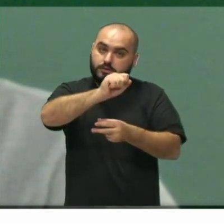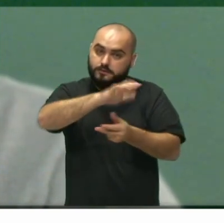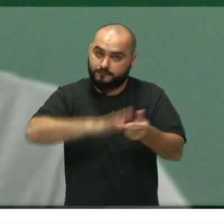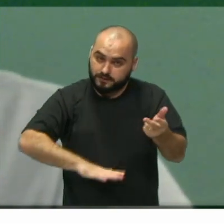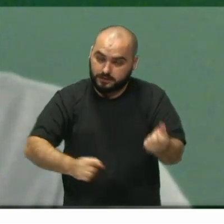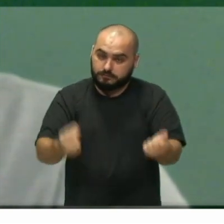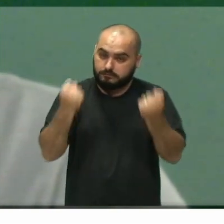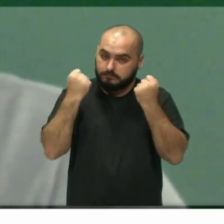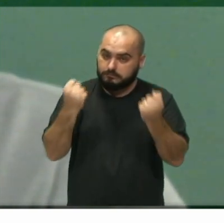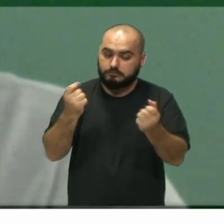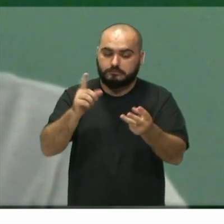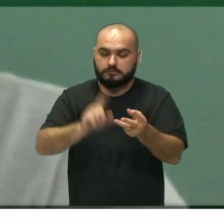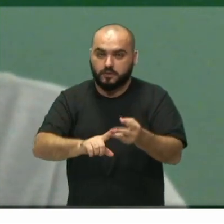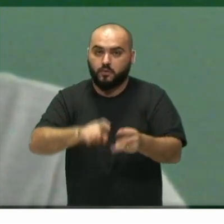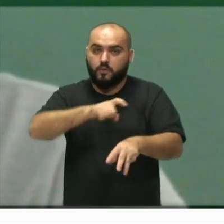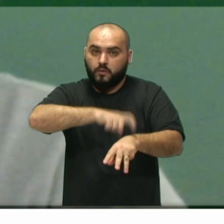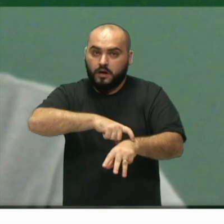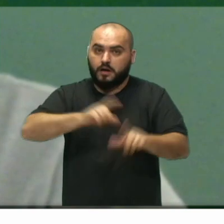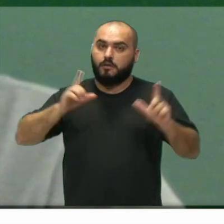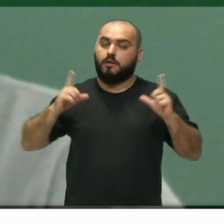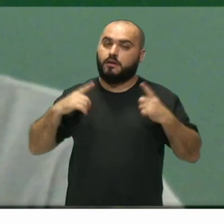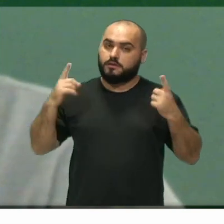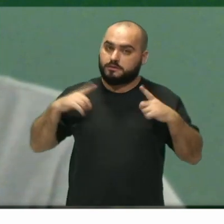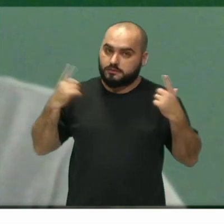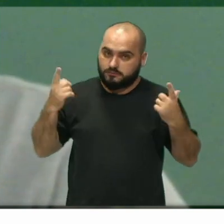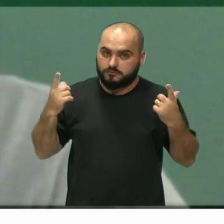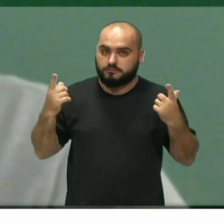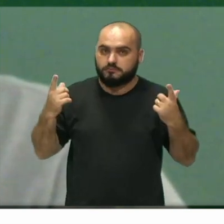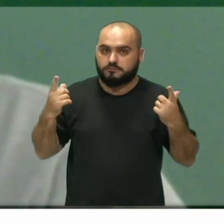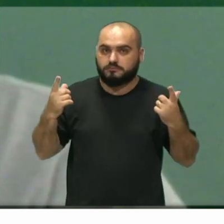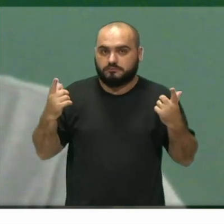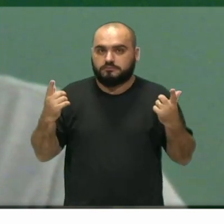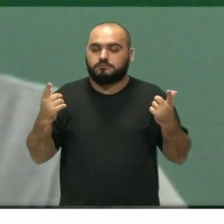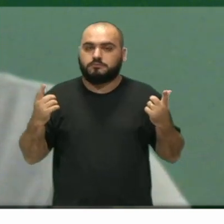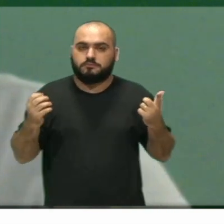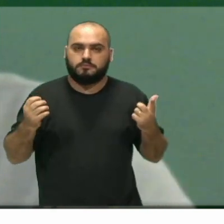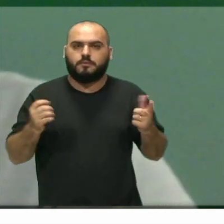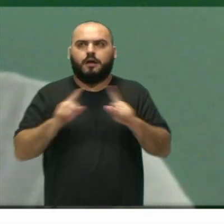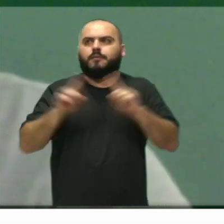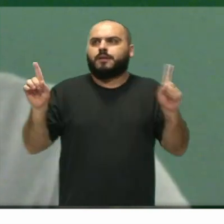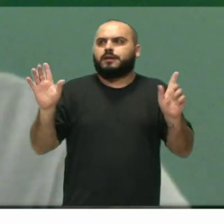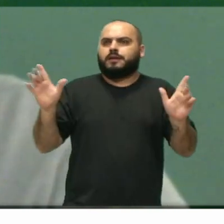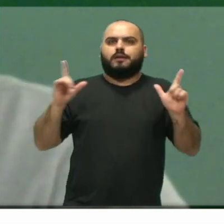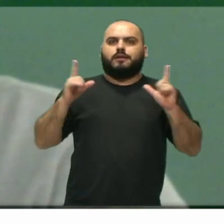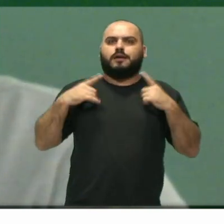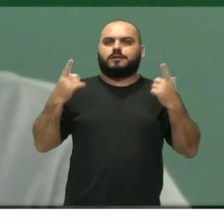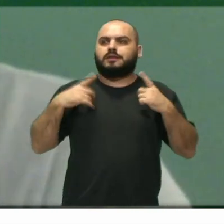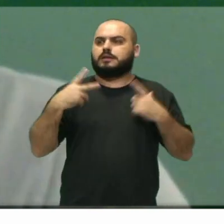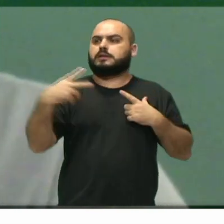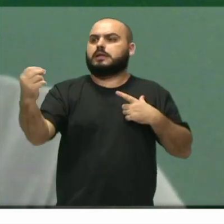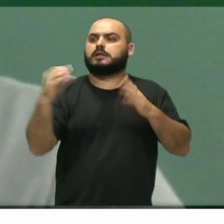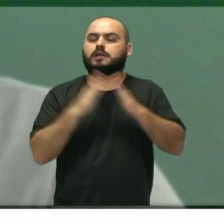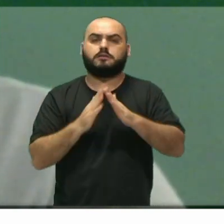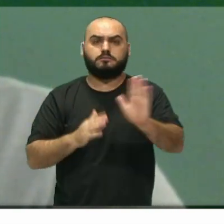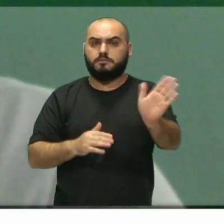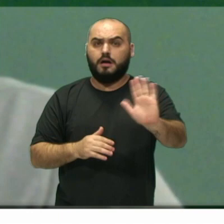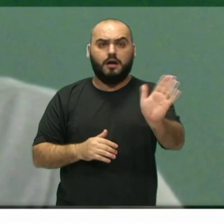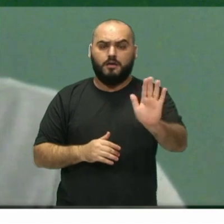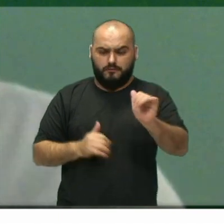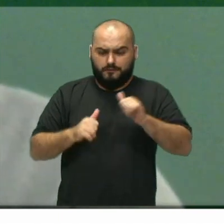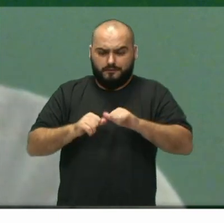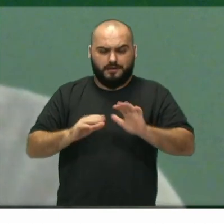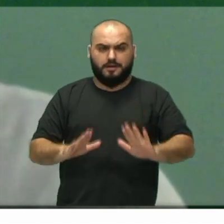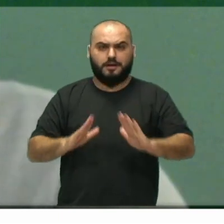física, horário para lazer. Isso é outra questão, assim. Mas lazer, eu tenho que sair de casa. Não, eu posso ter lazer em